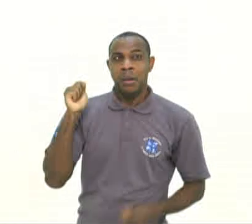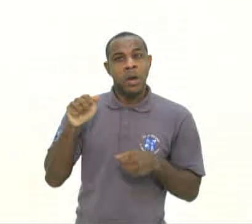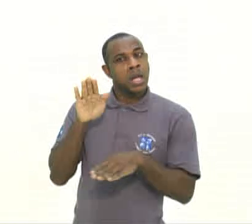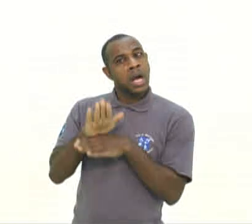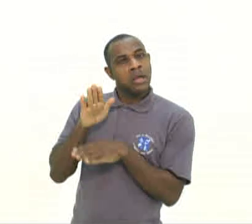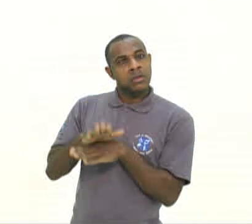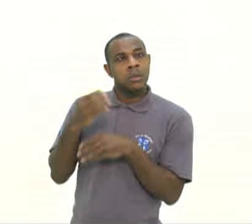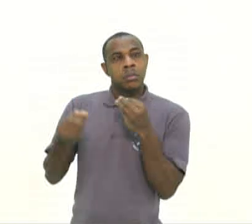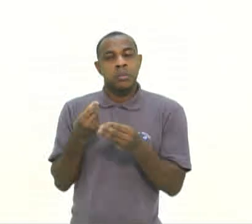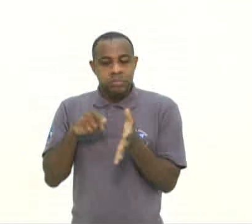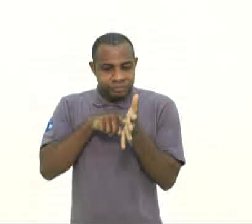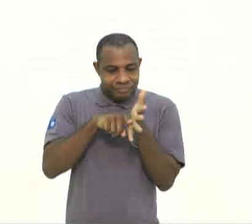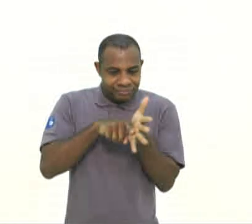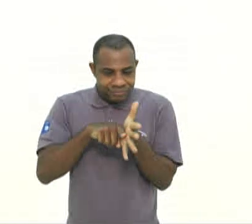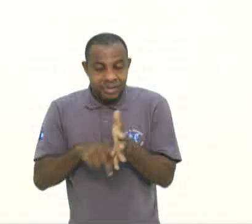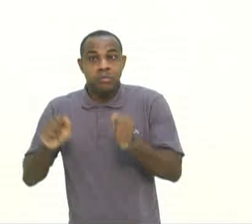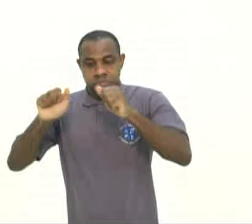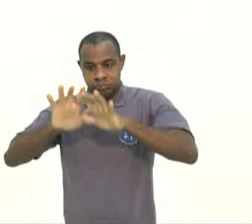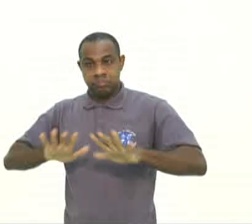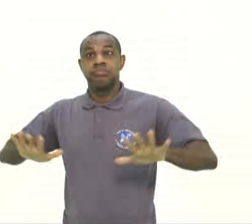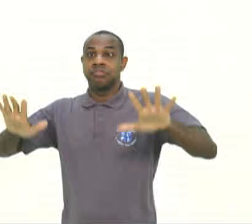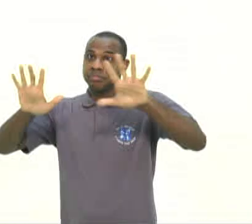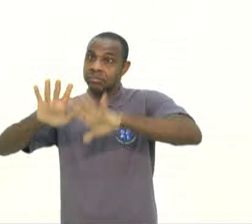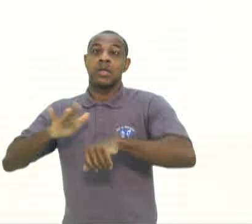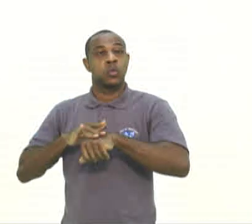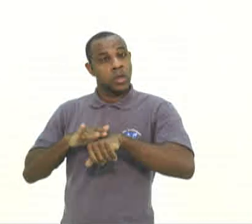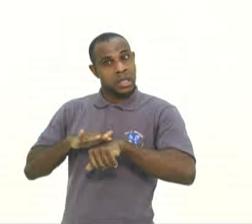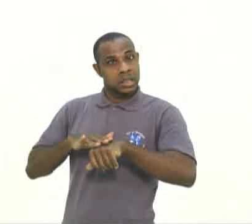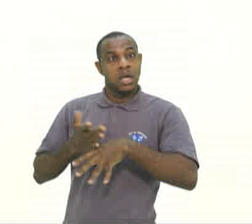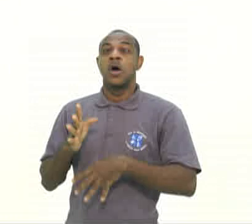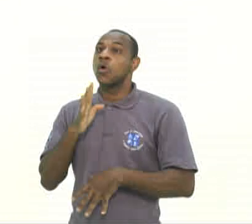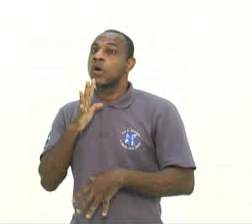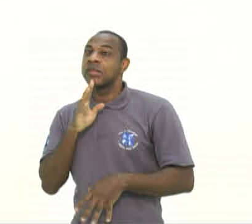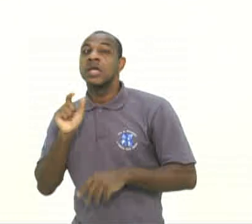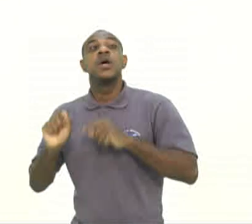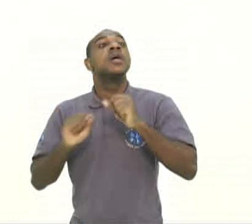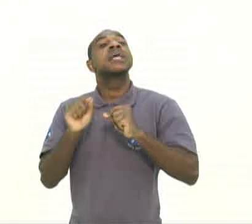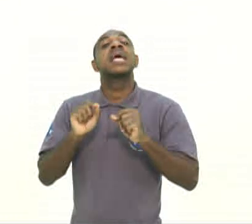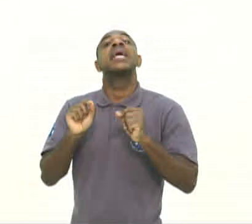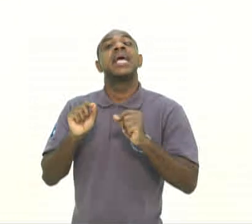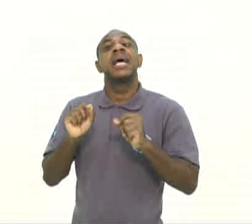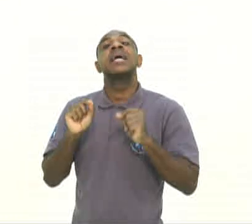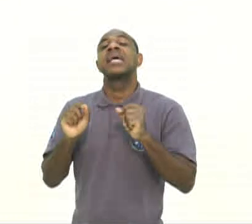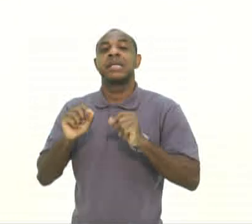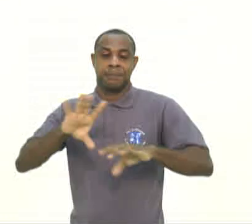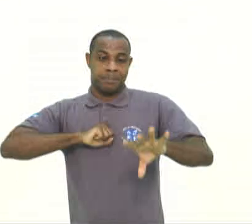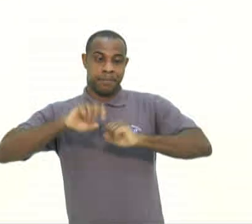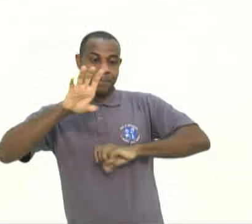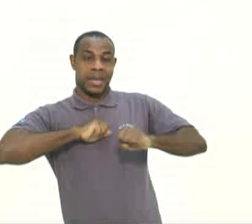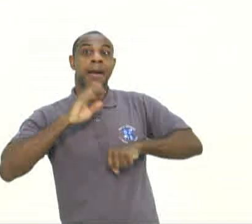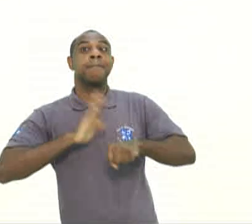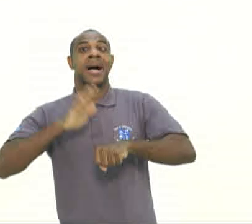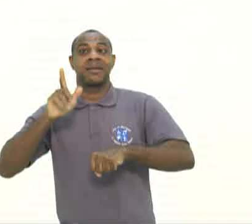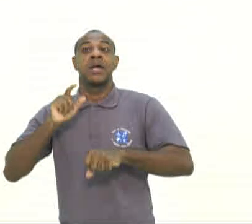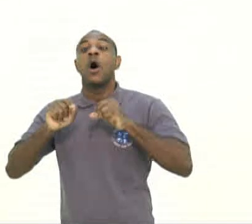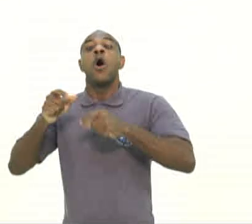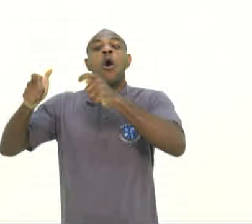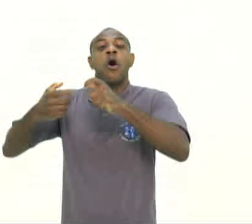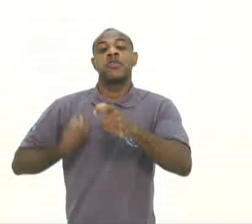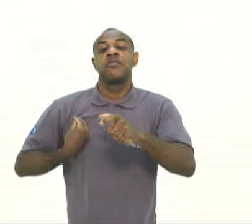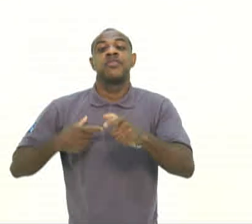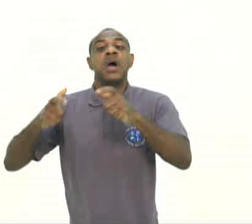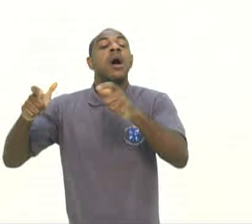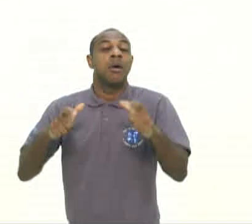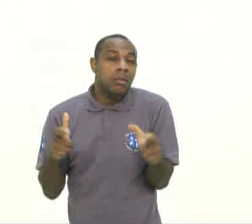nas análises espaciais da doença. Conhecer quem são os mais afetados, onde se encontram, além